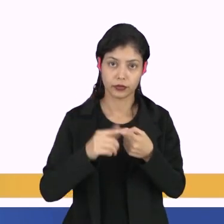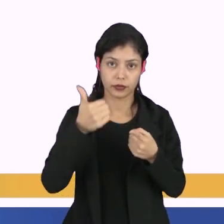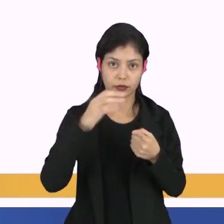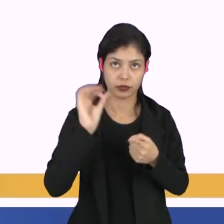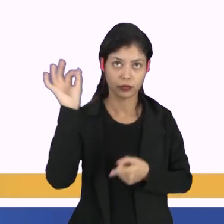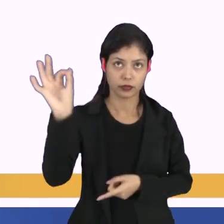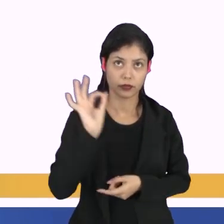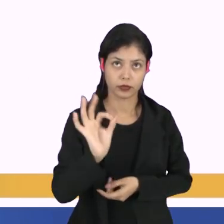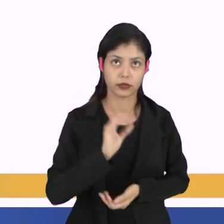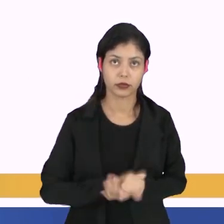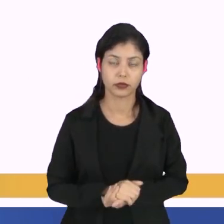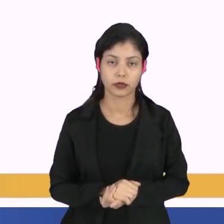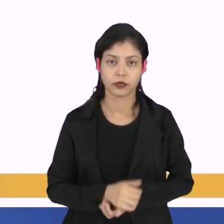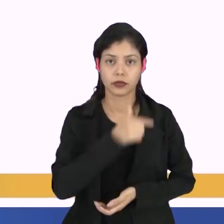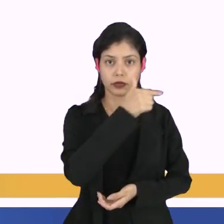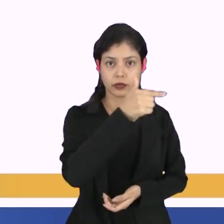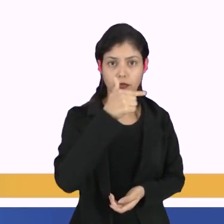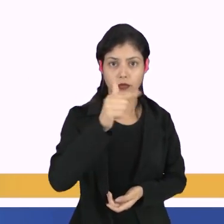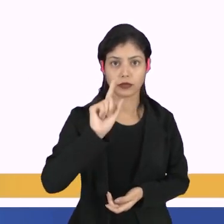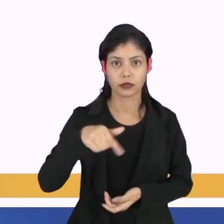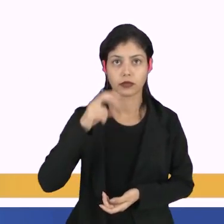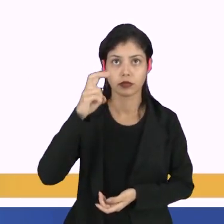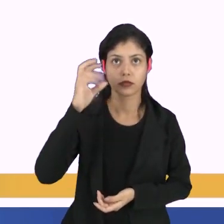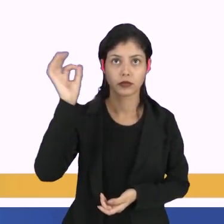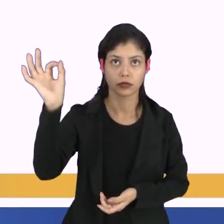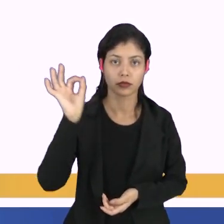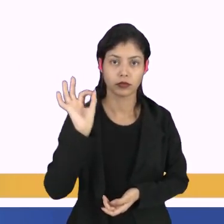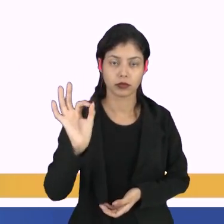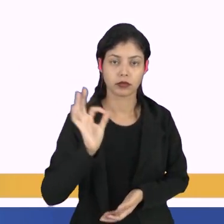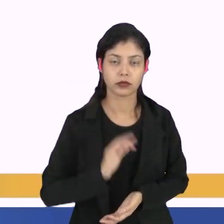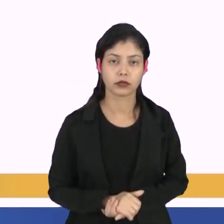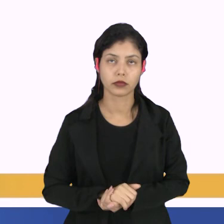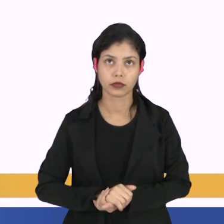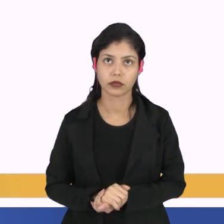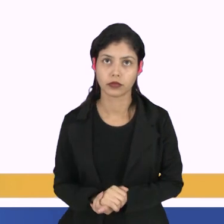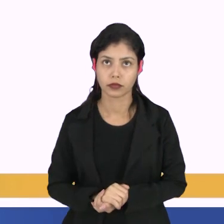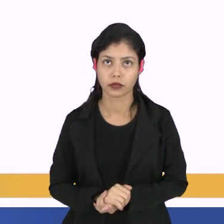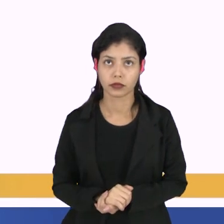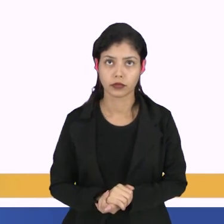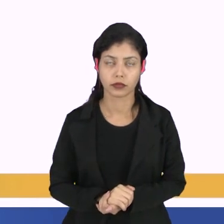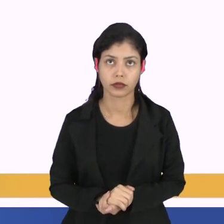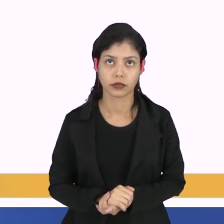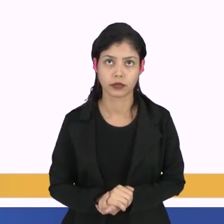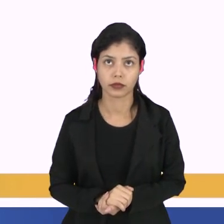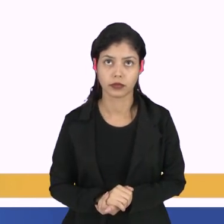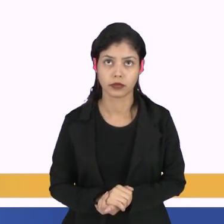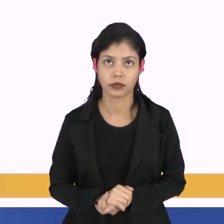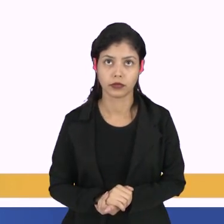ficará 10%, no segundo item ficará